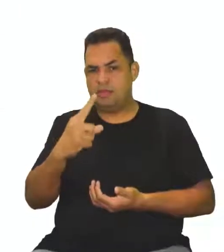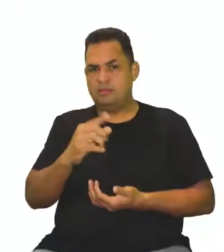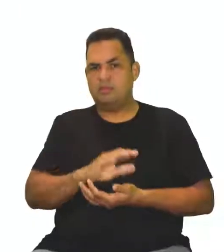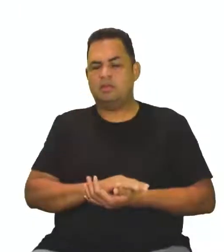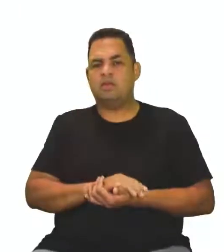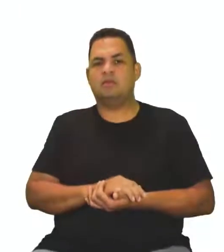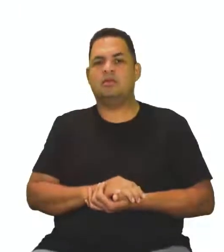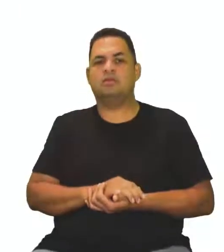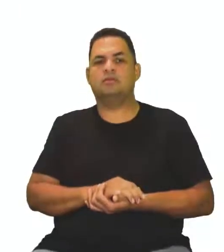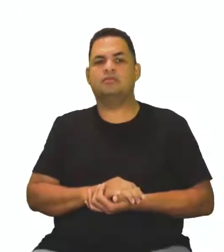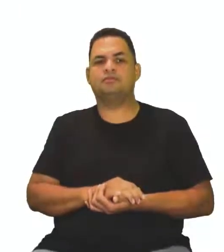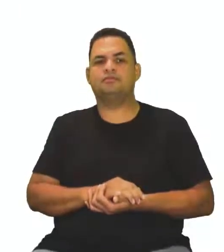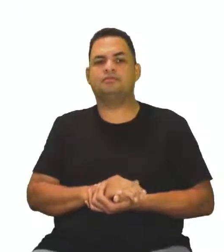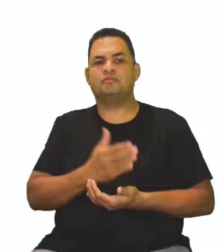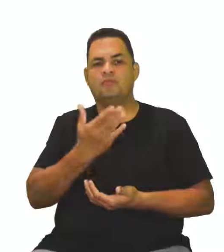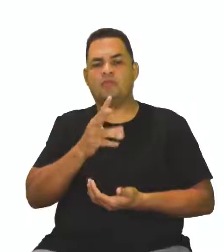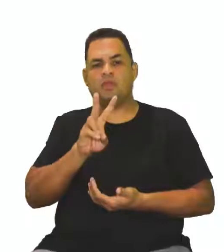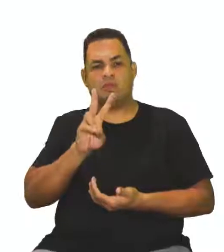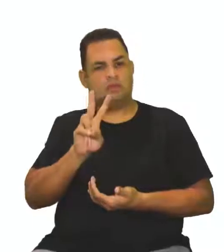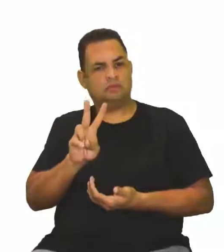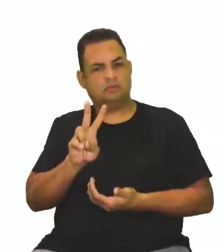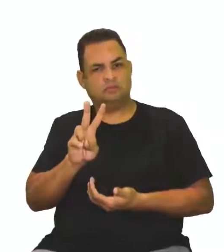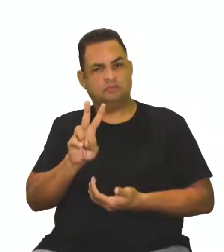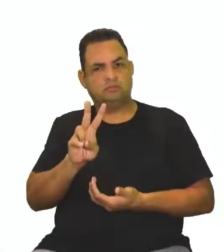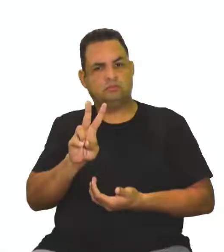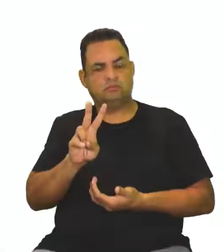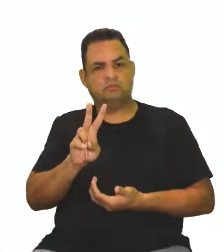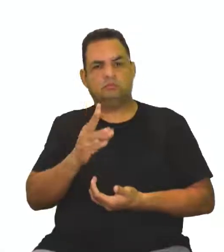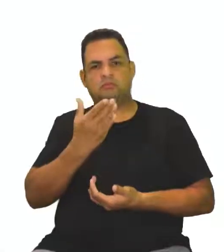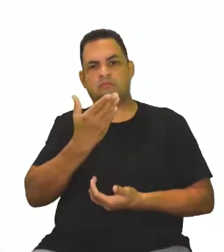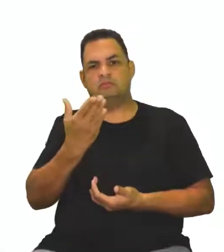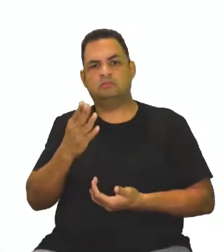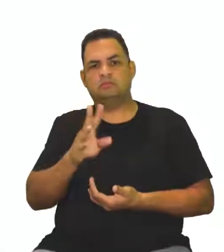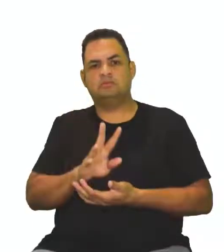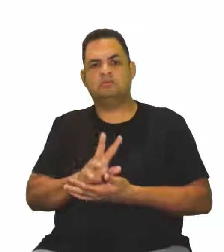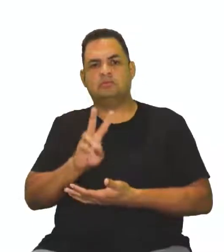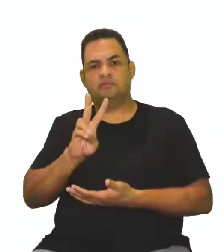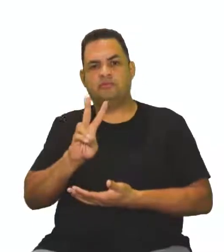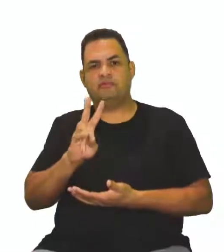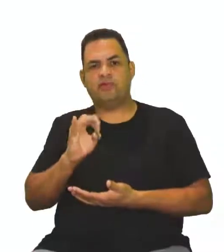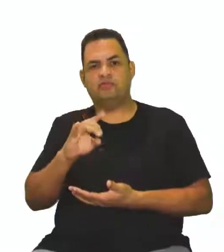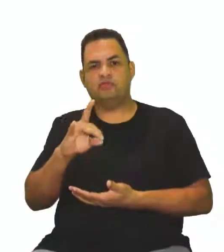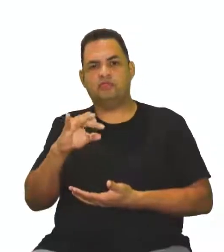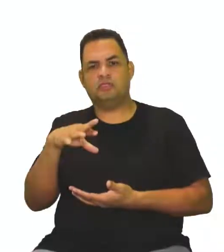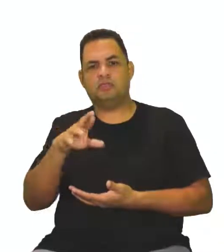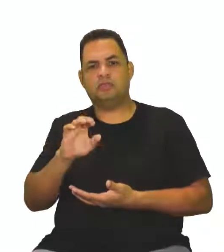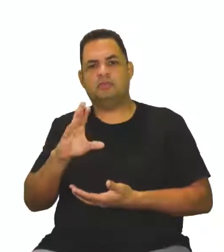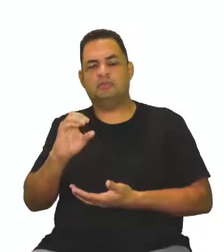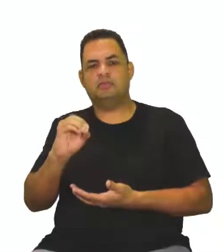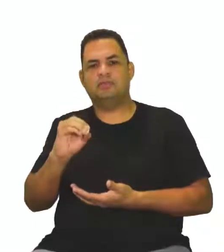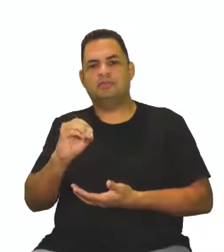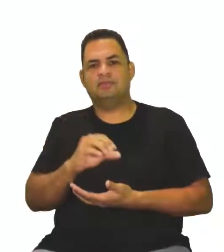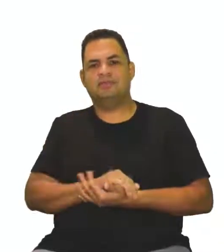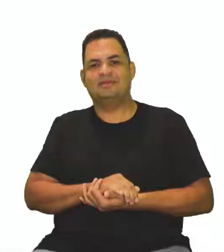para o nosso próximo personagem aqui. Aqui, pessoal, é voltímetro, tá? É porque a caixinha de